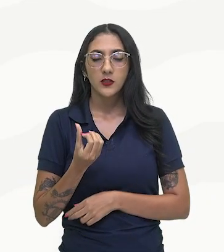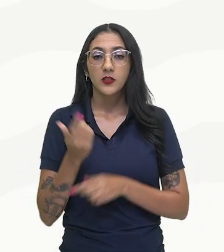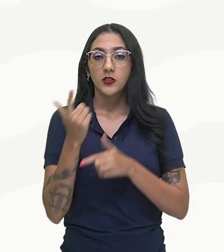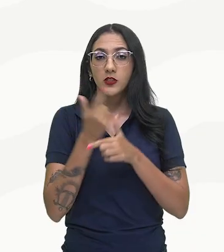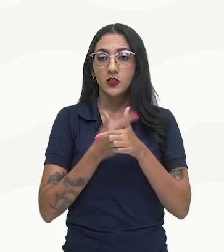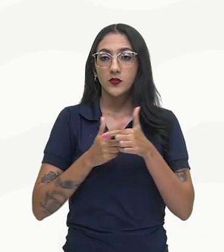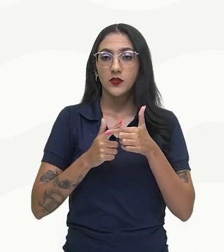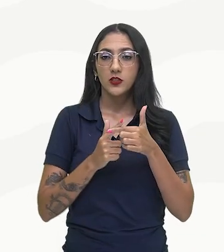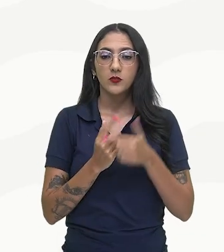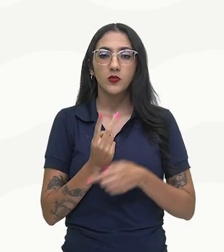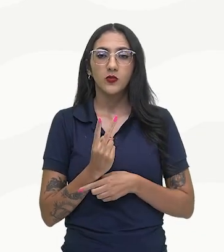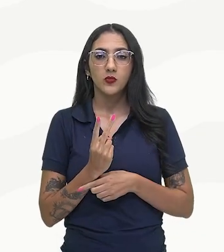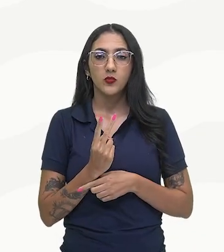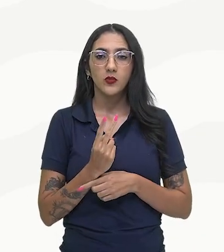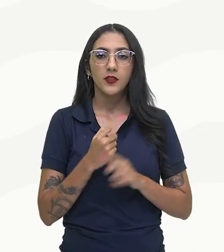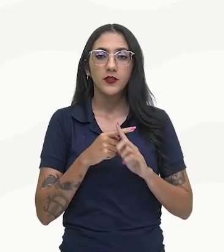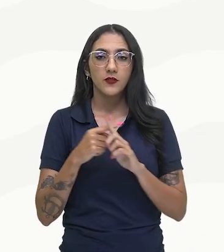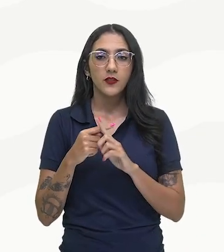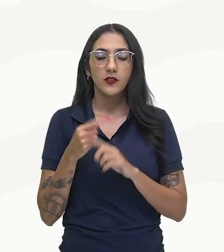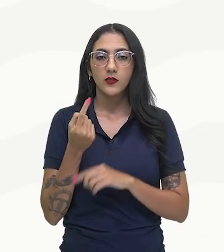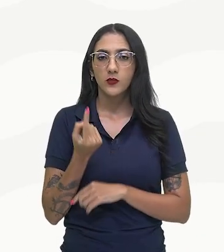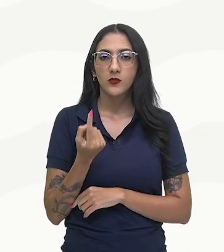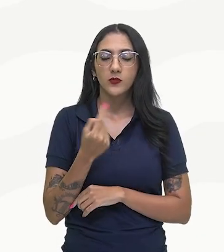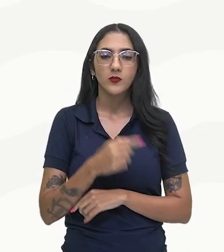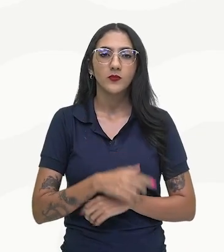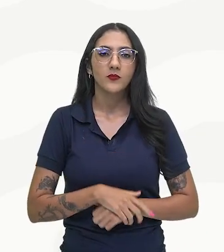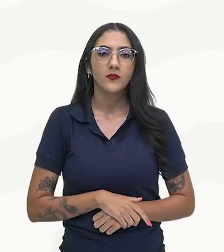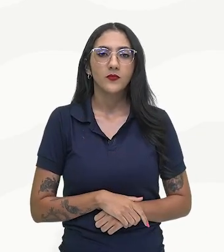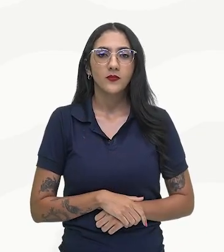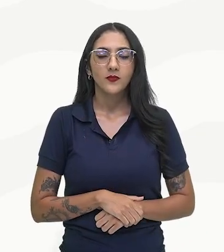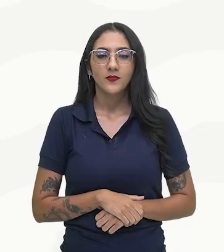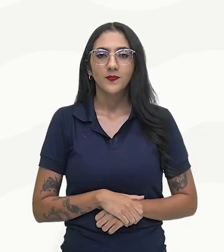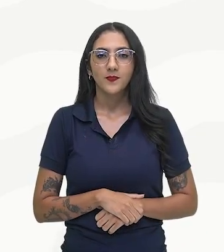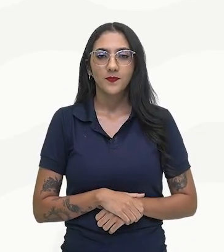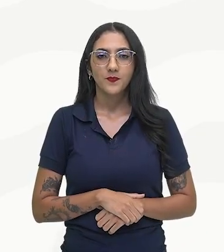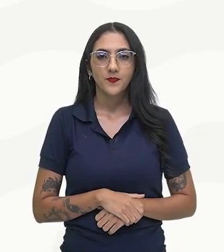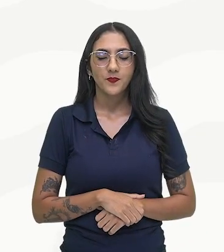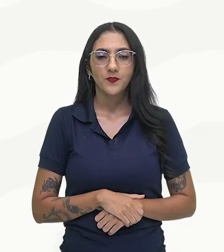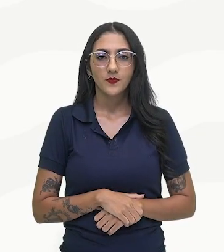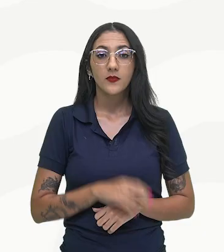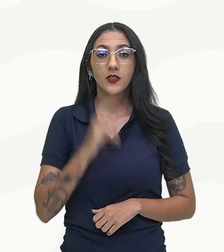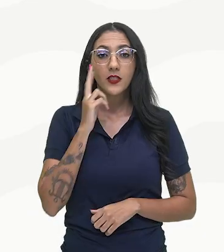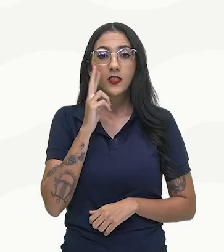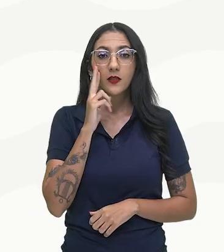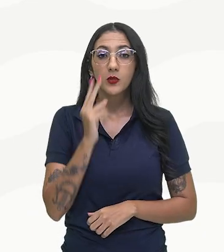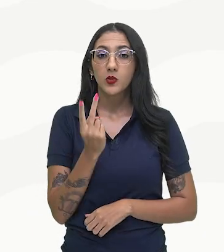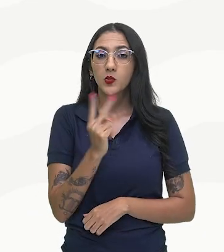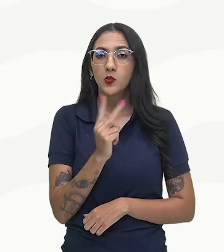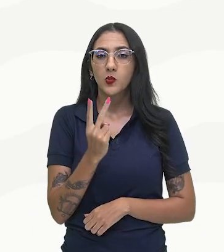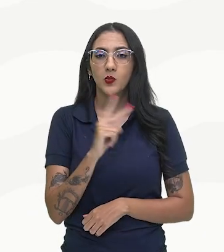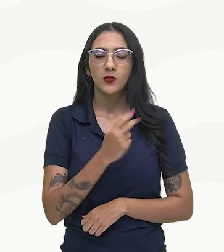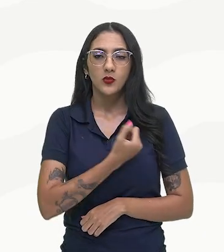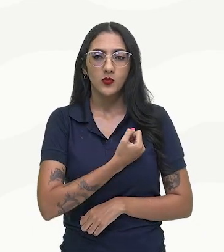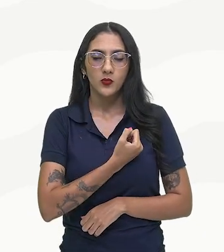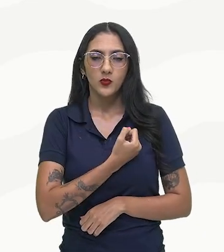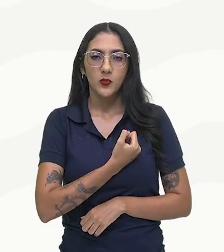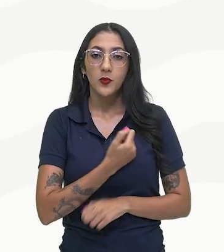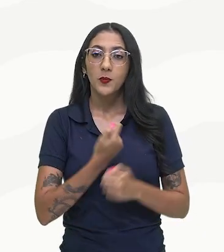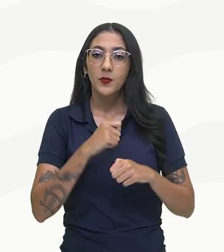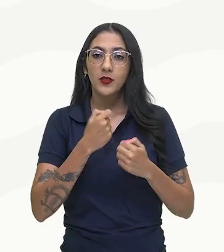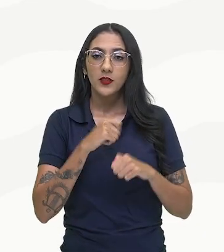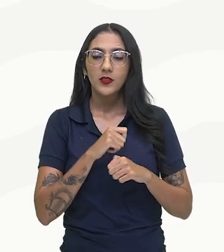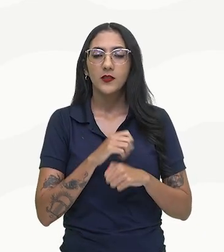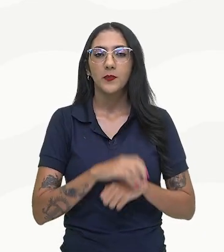dividido por 2 vezes o a, que é 1. Agora, lembra que são dois valores, então a gente vai calcular um valor para a